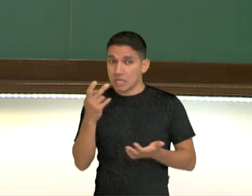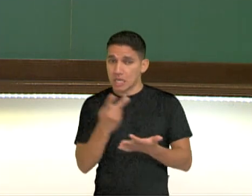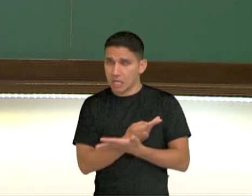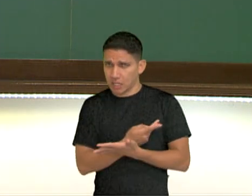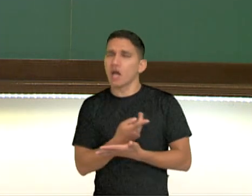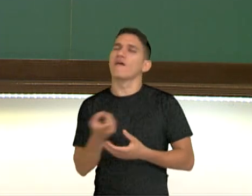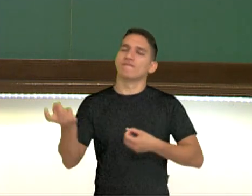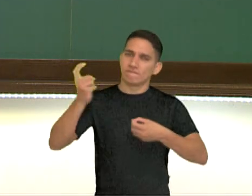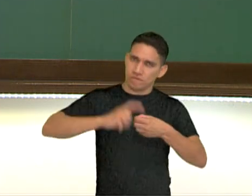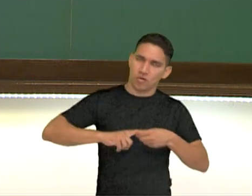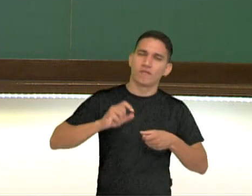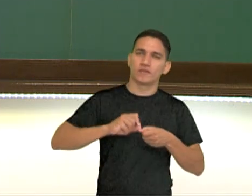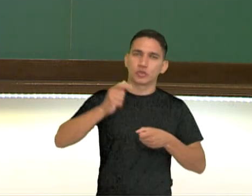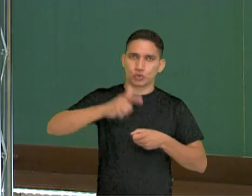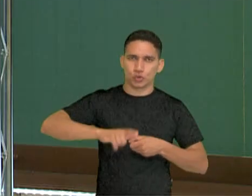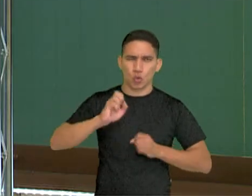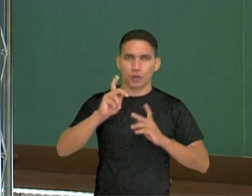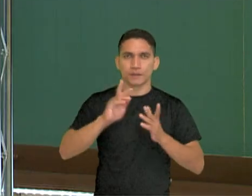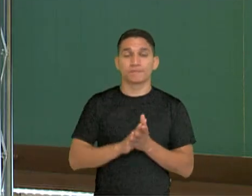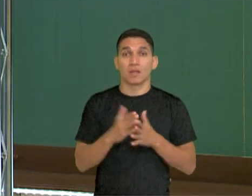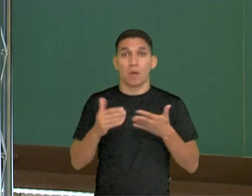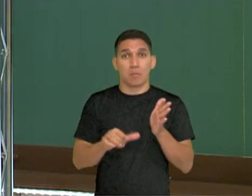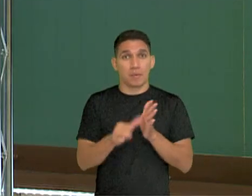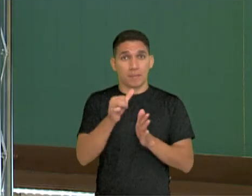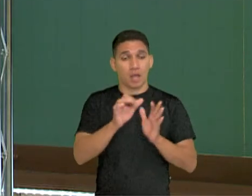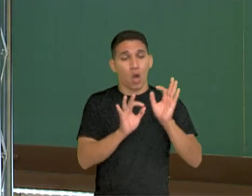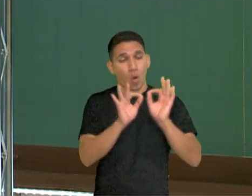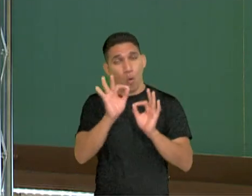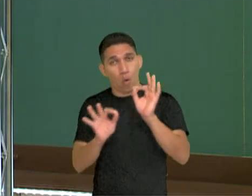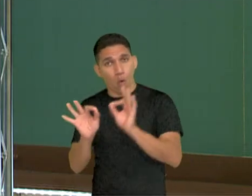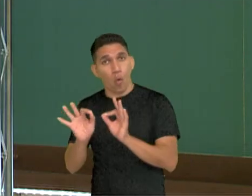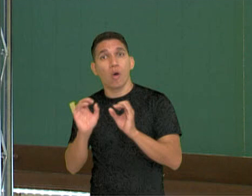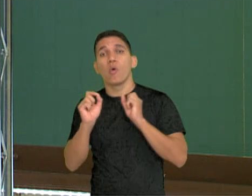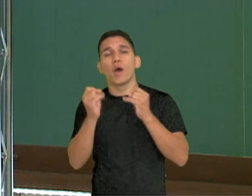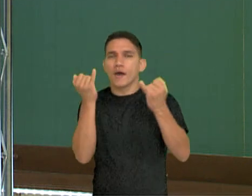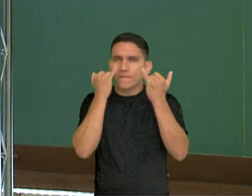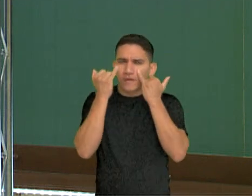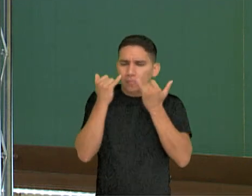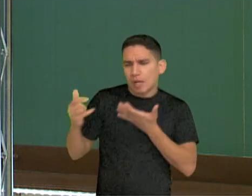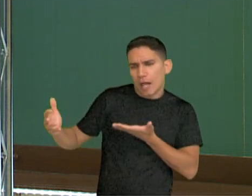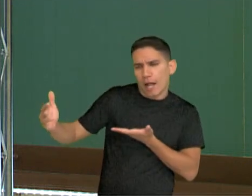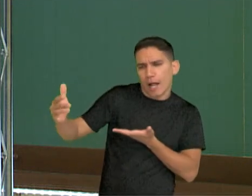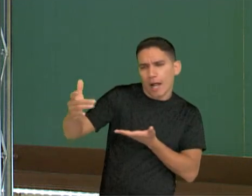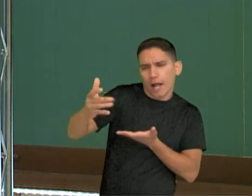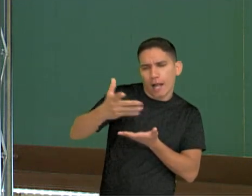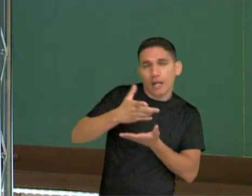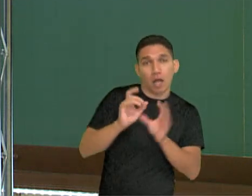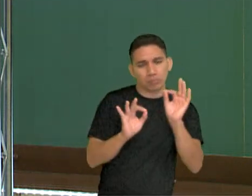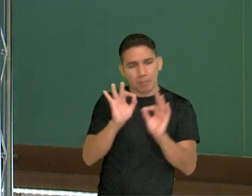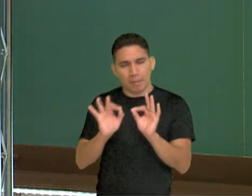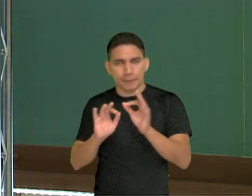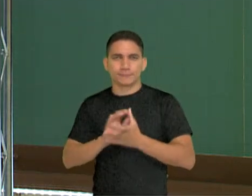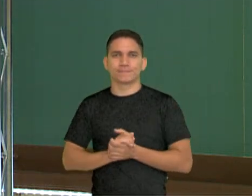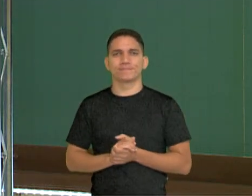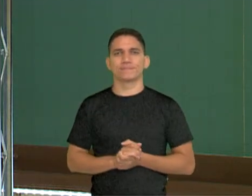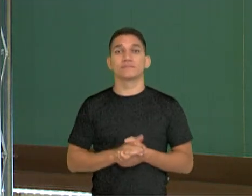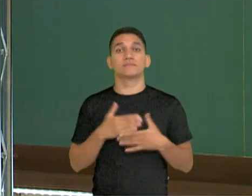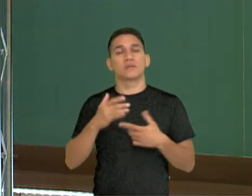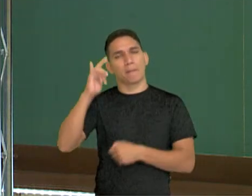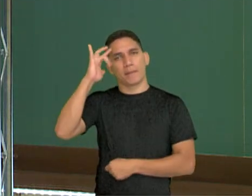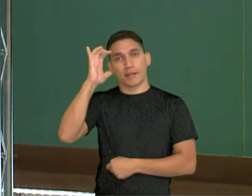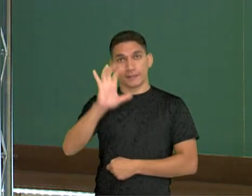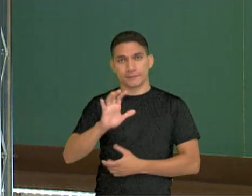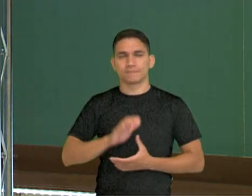Então é o seguinte, o negócio aqui é você organizar o dado, ou seja, sanear a informação, organizar a informação. Vamos pensar no